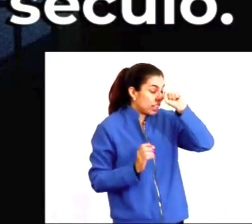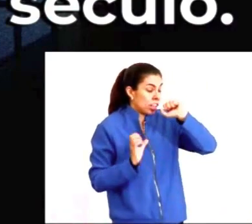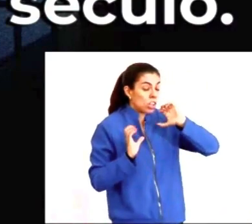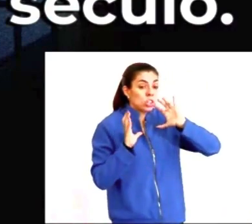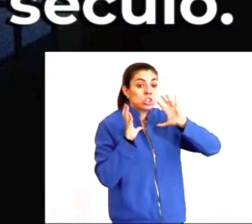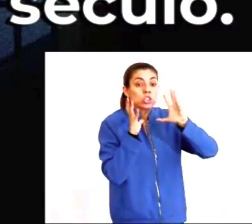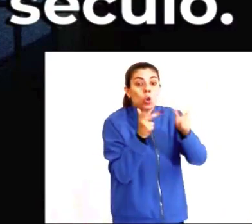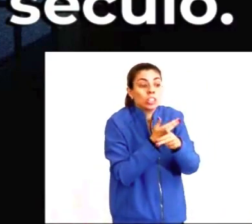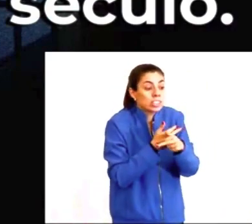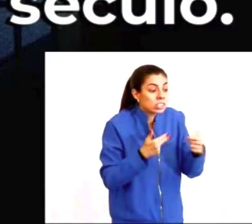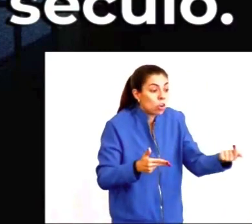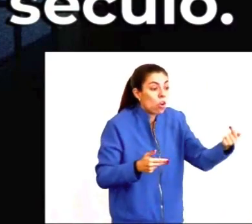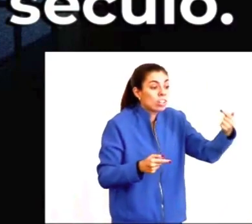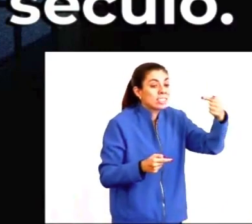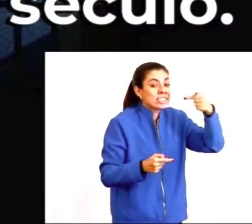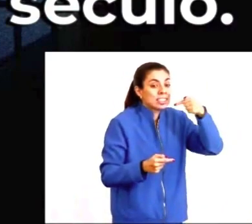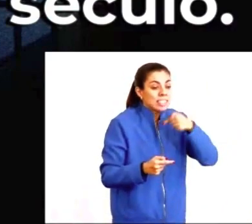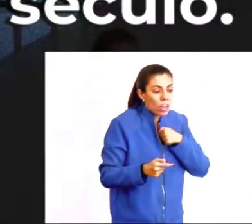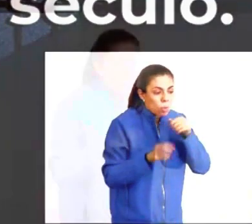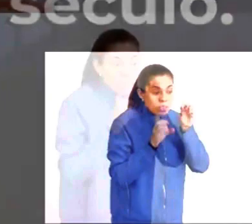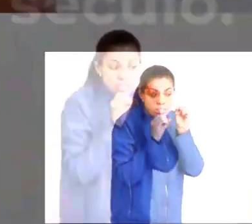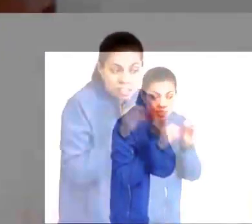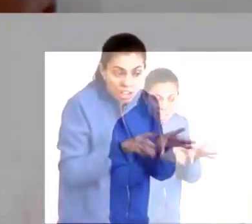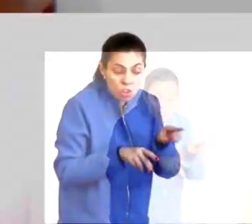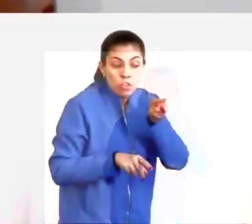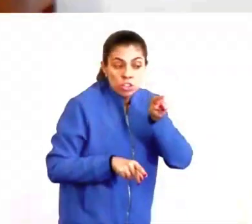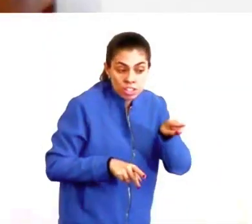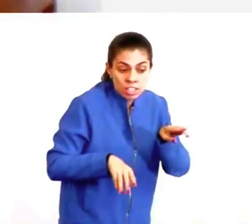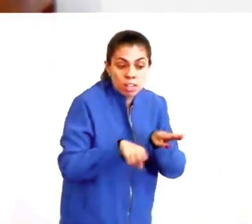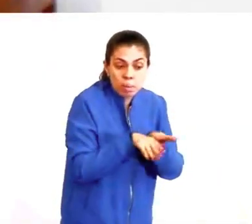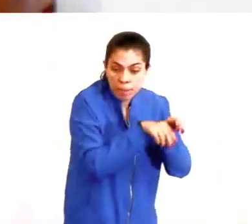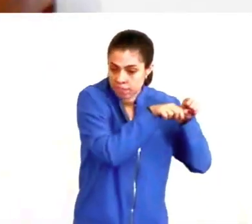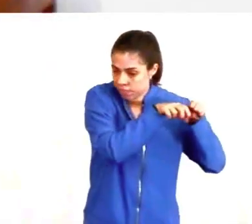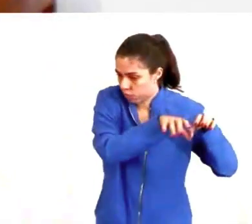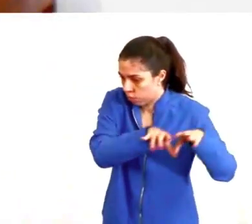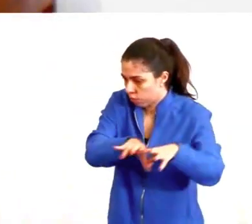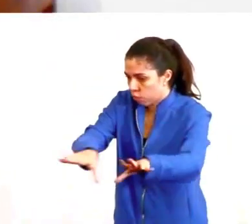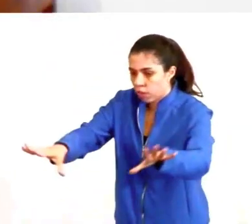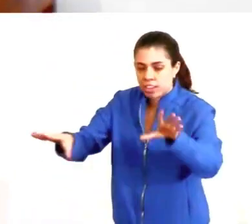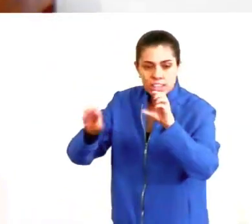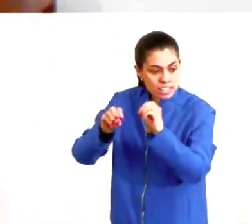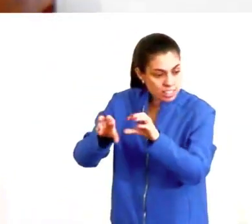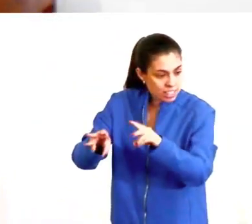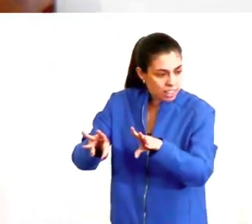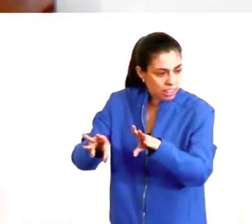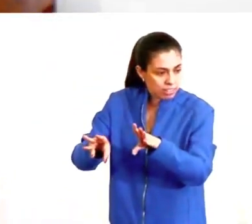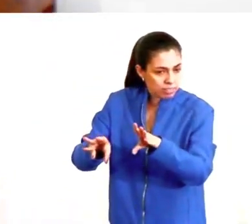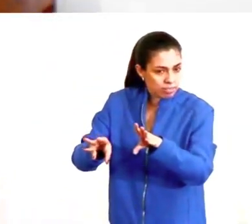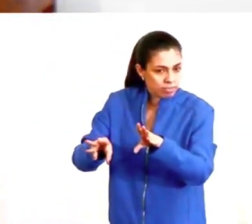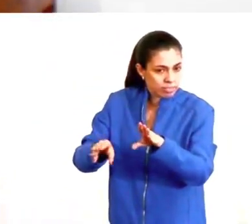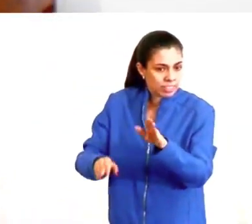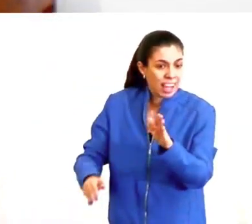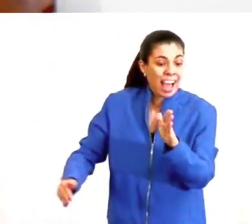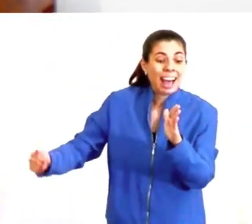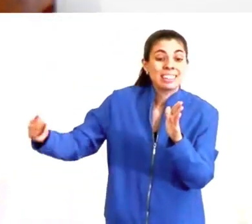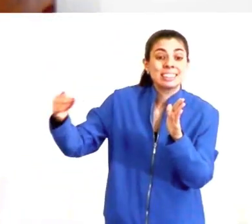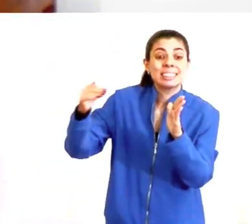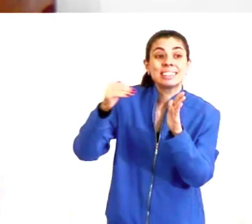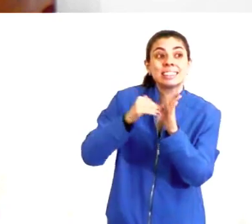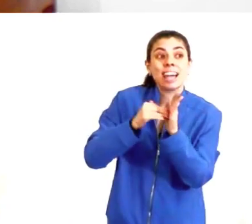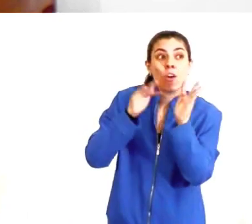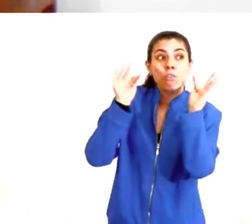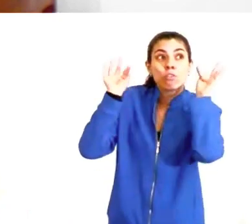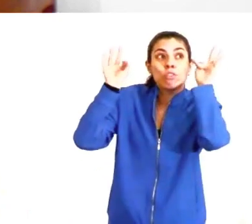a consumação do século. Bom, aqui nós temos o capítulo 28, então, de